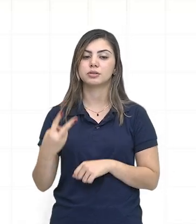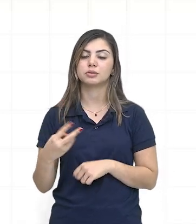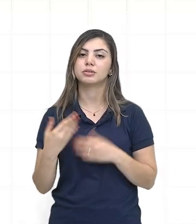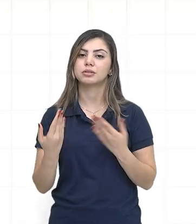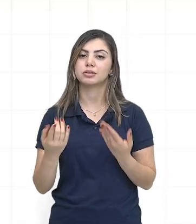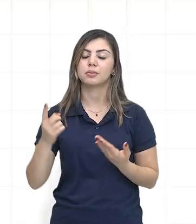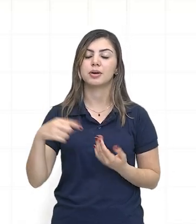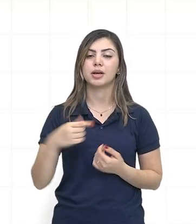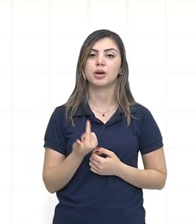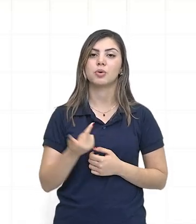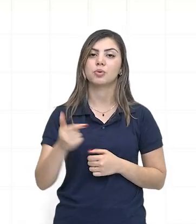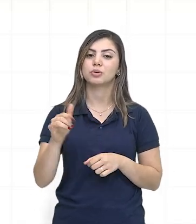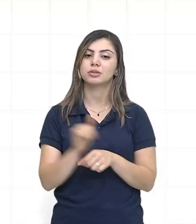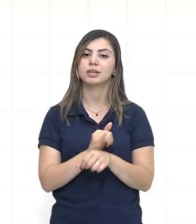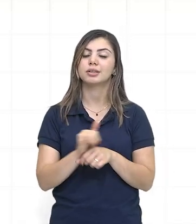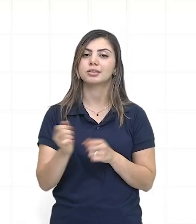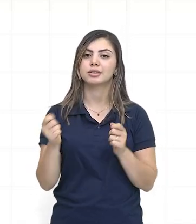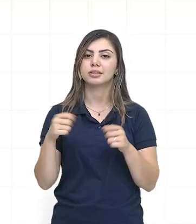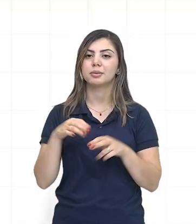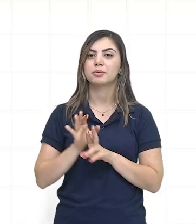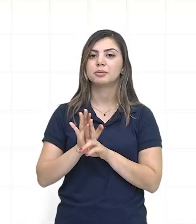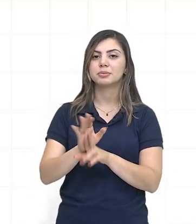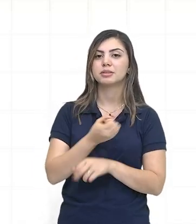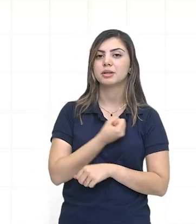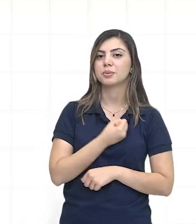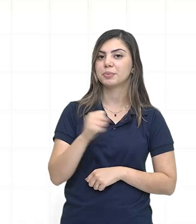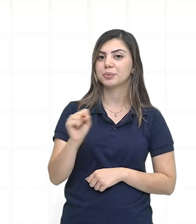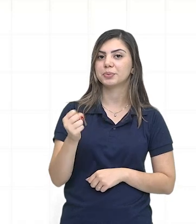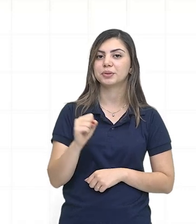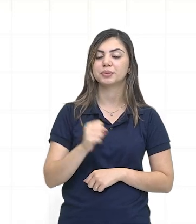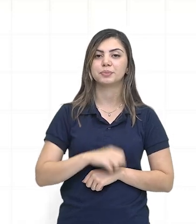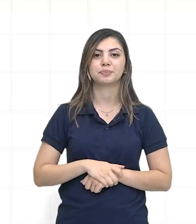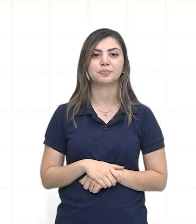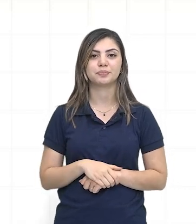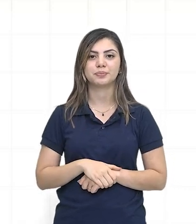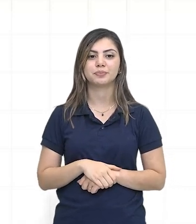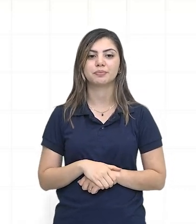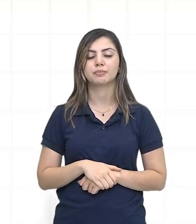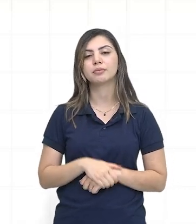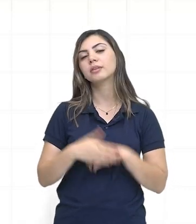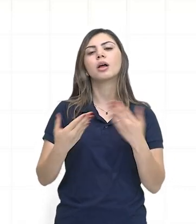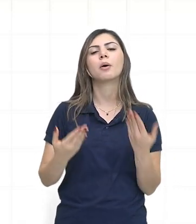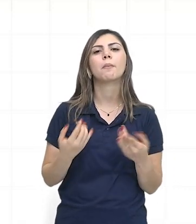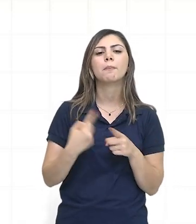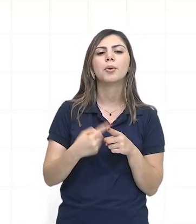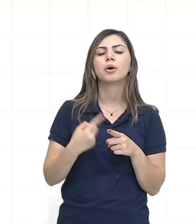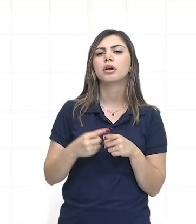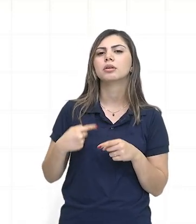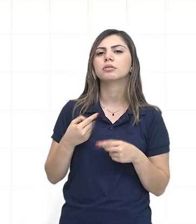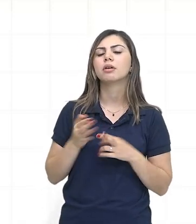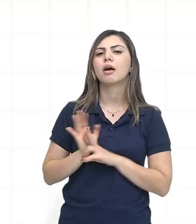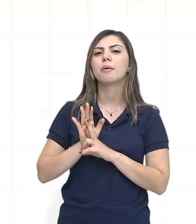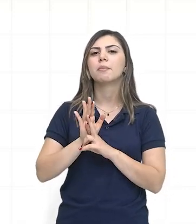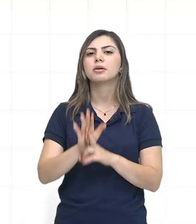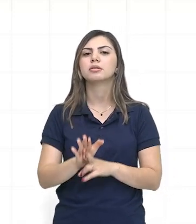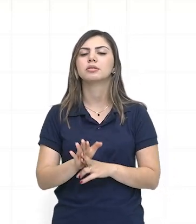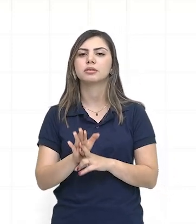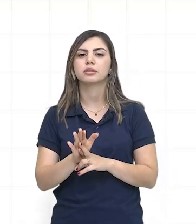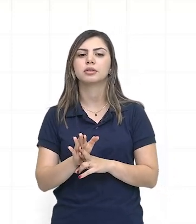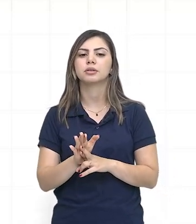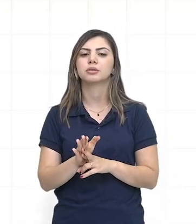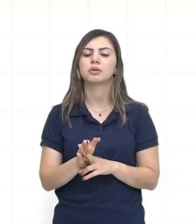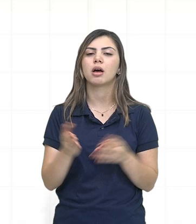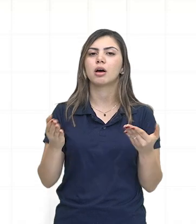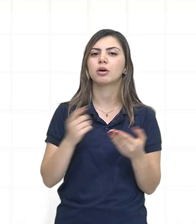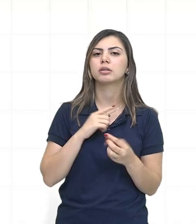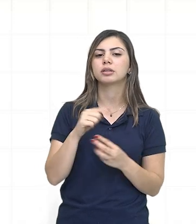outra maneira de representar o número 8. Por que a gente está representando